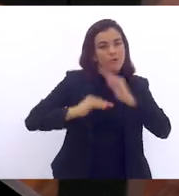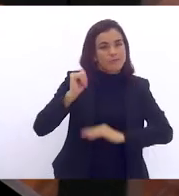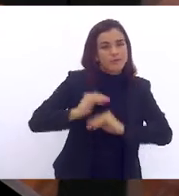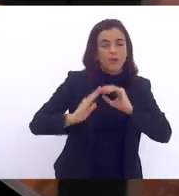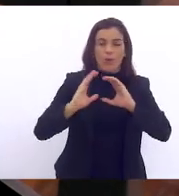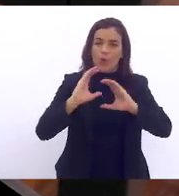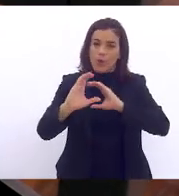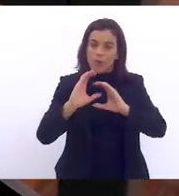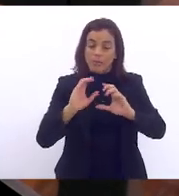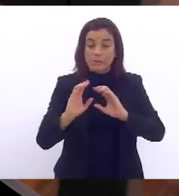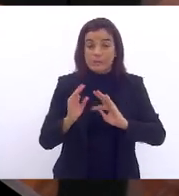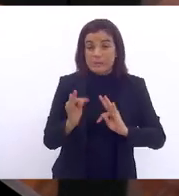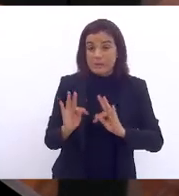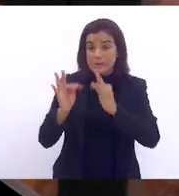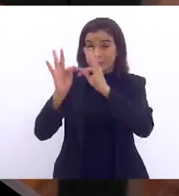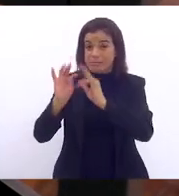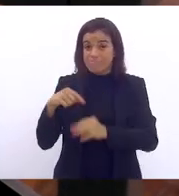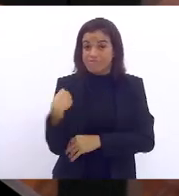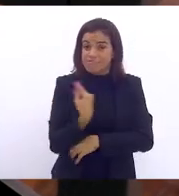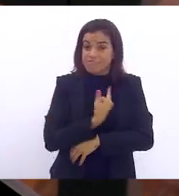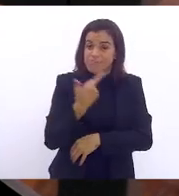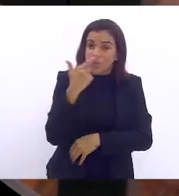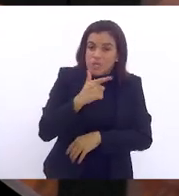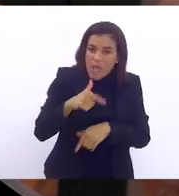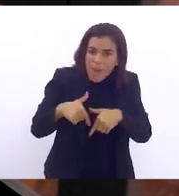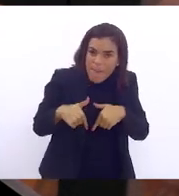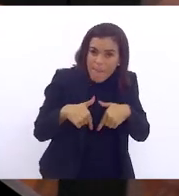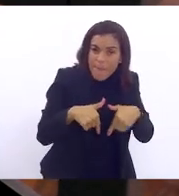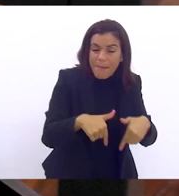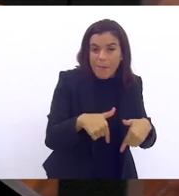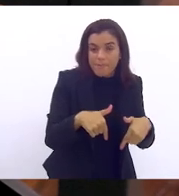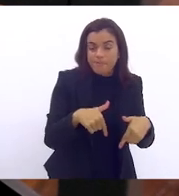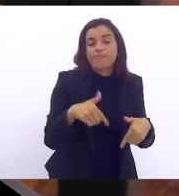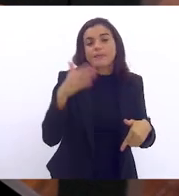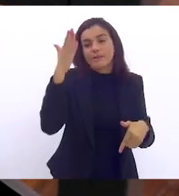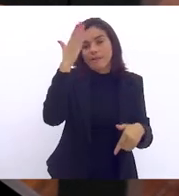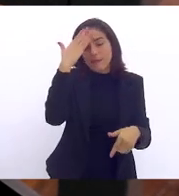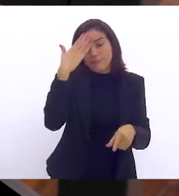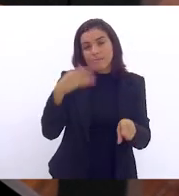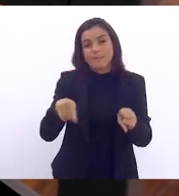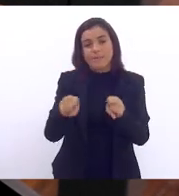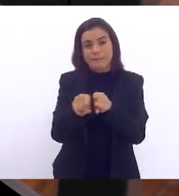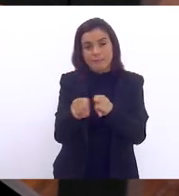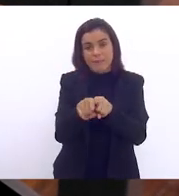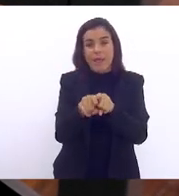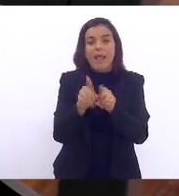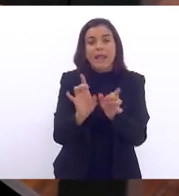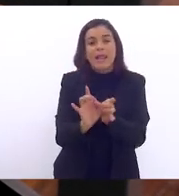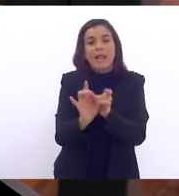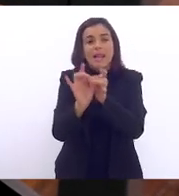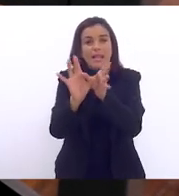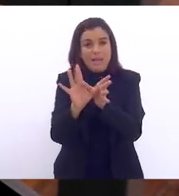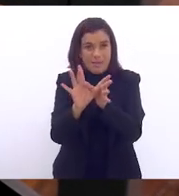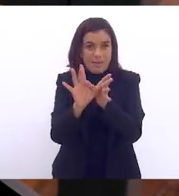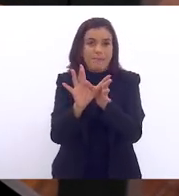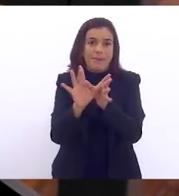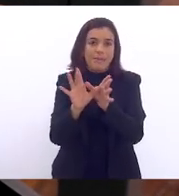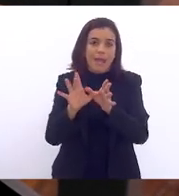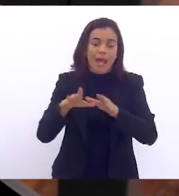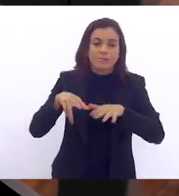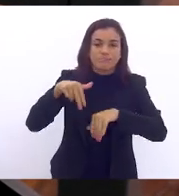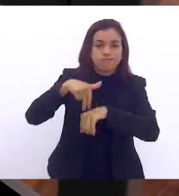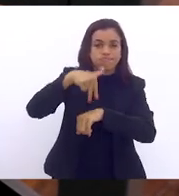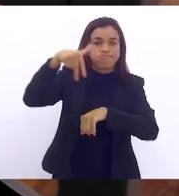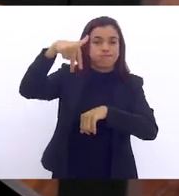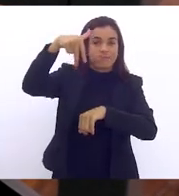tecnologia para nós atuarmos nessa questão sabemos também que o freeflow é algo totalmente inédito no Brasil ou